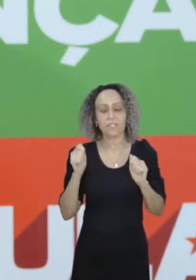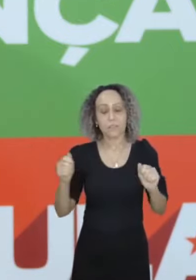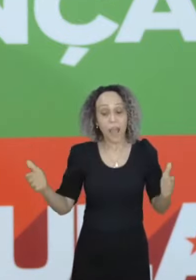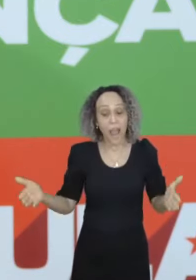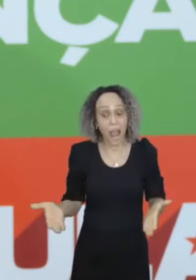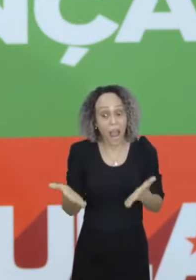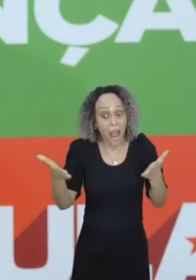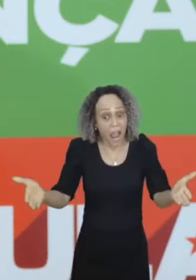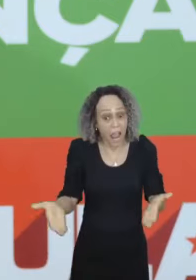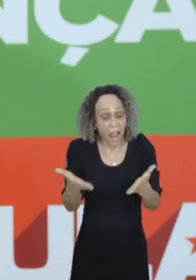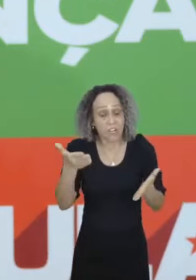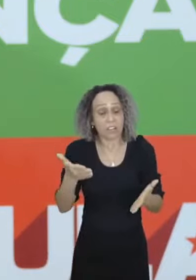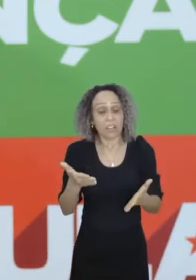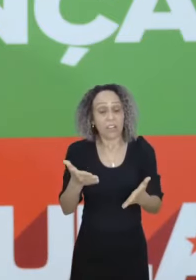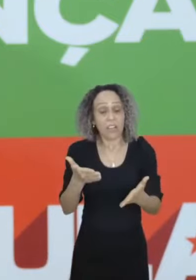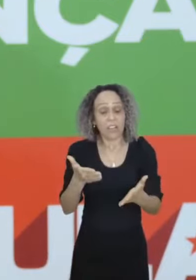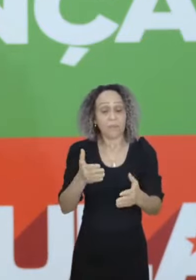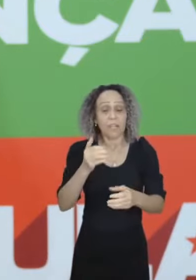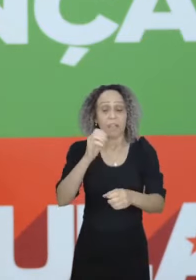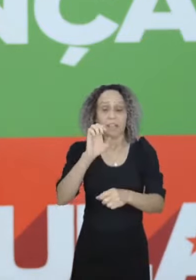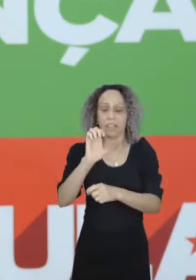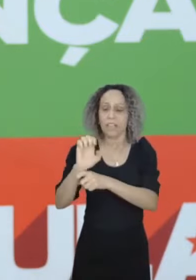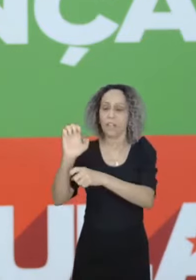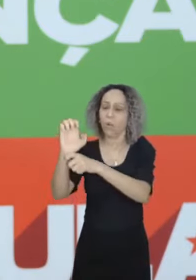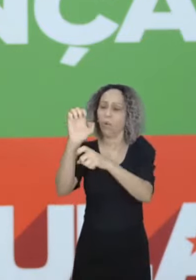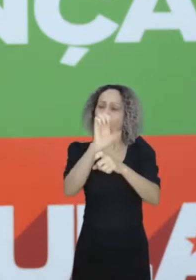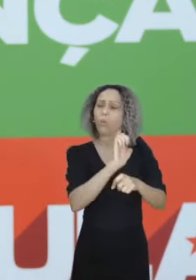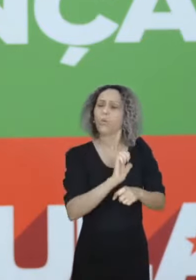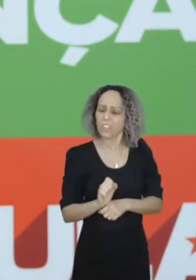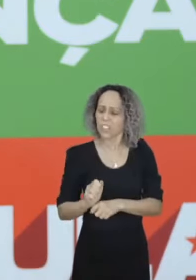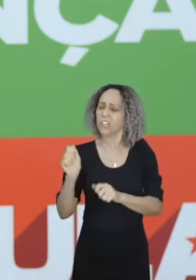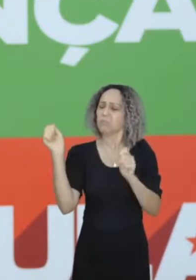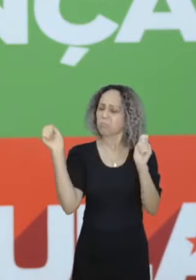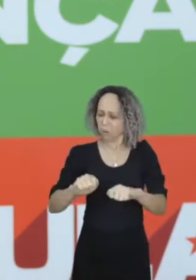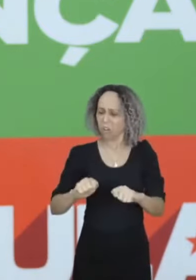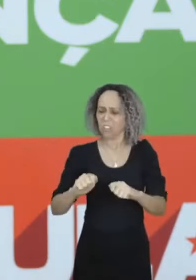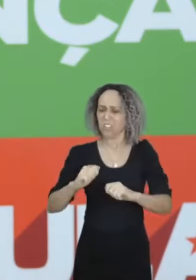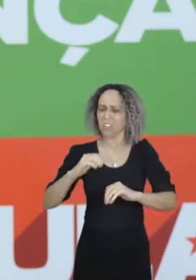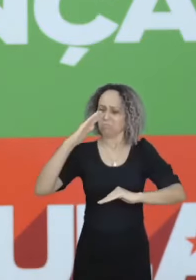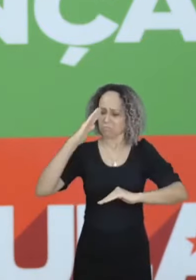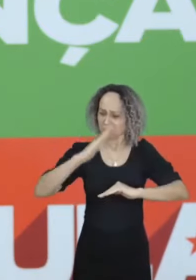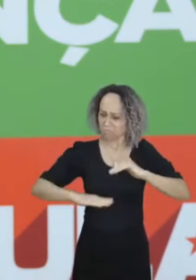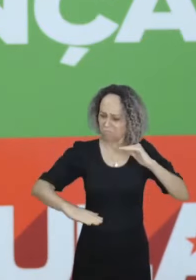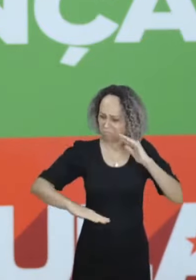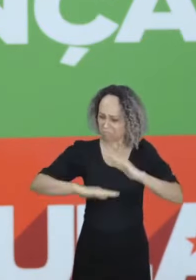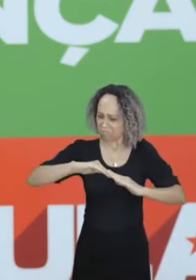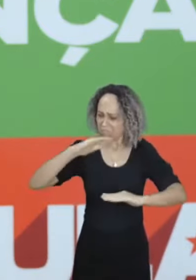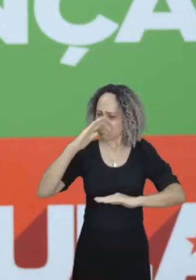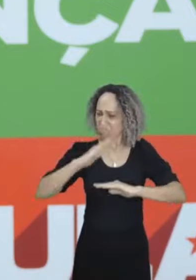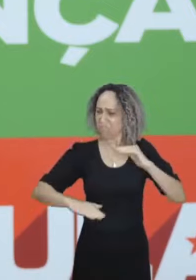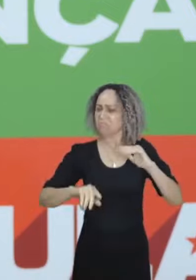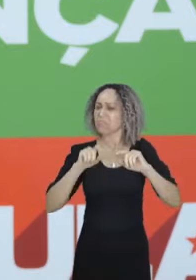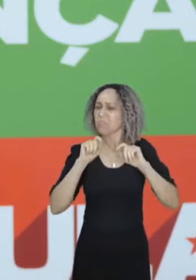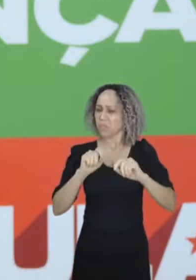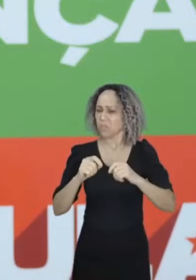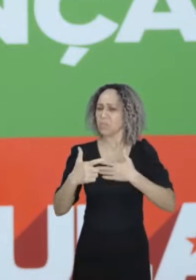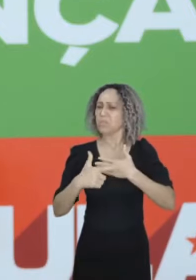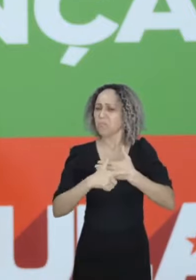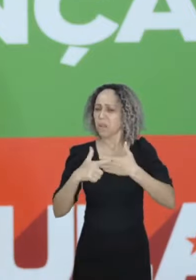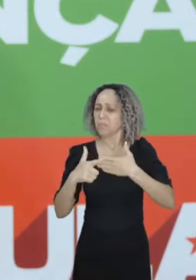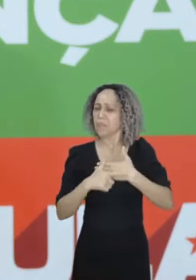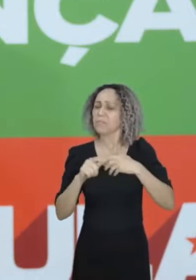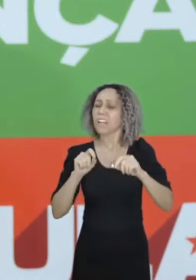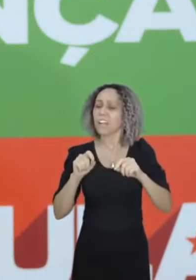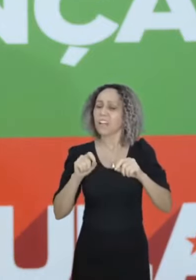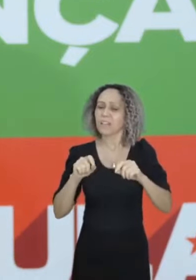as suas funções, sabe, nas comunidades, para a gente poder diminuir de verdade a violência. Ou seja,